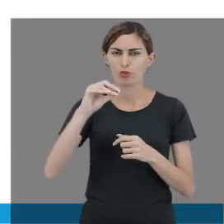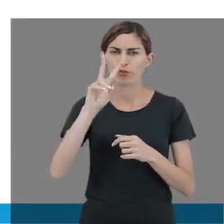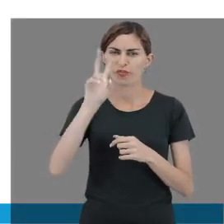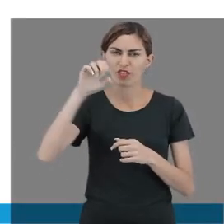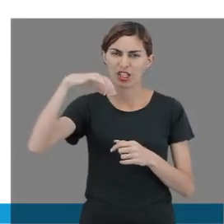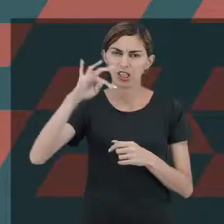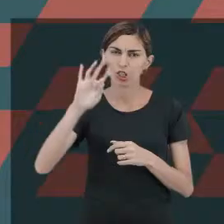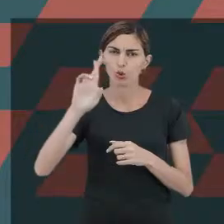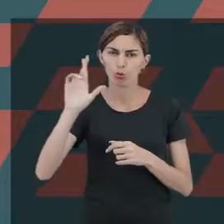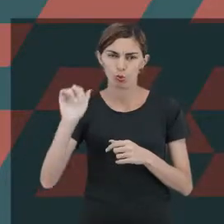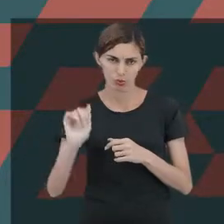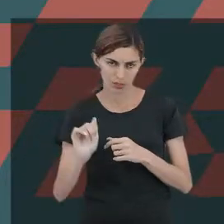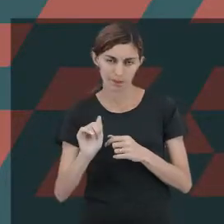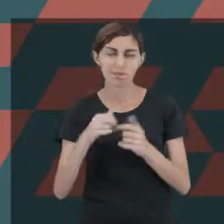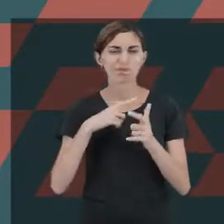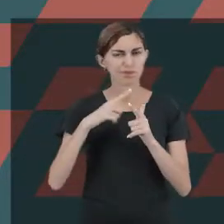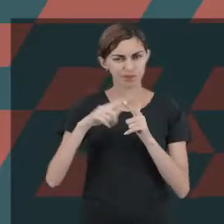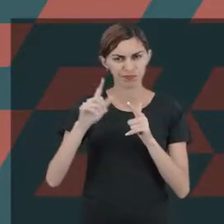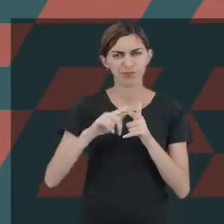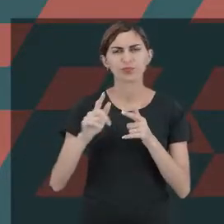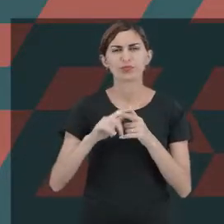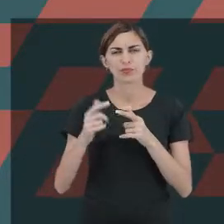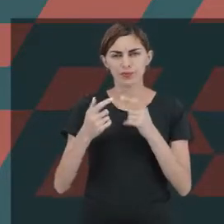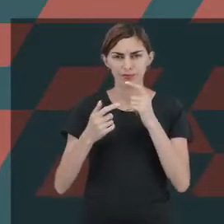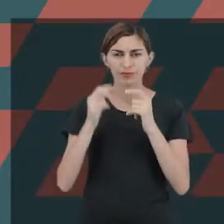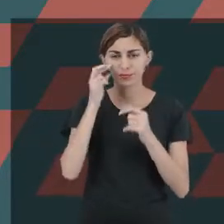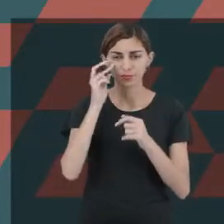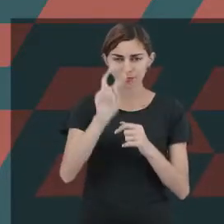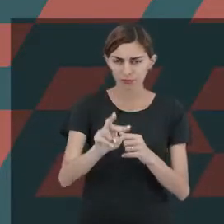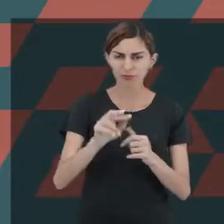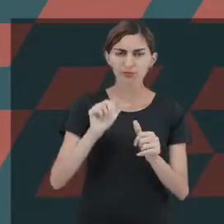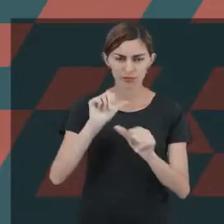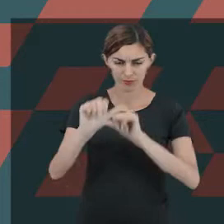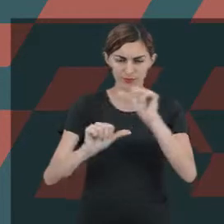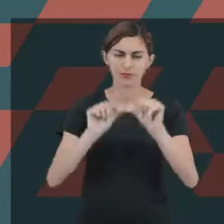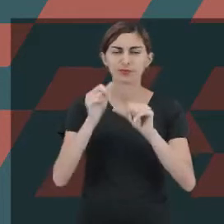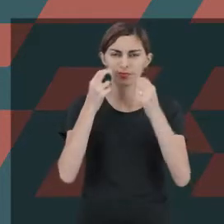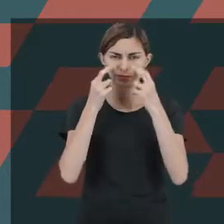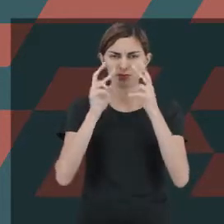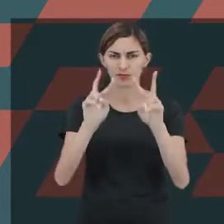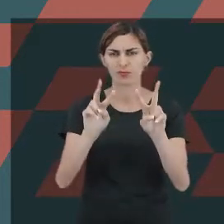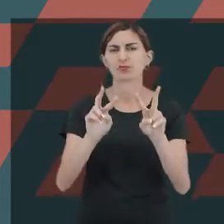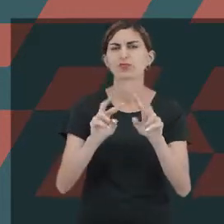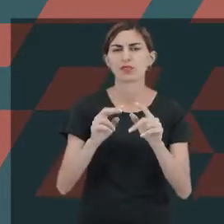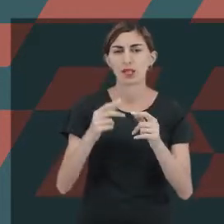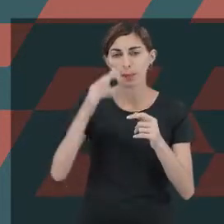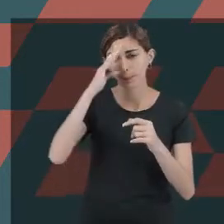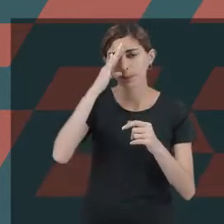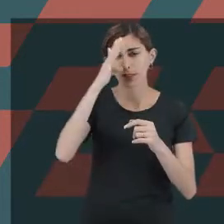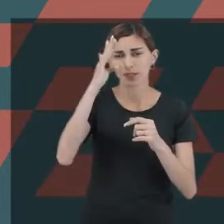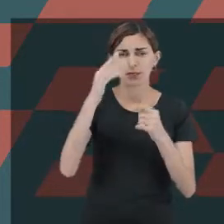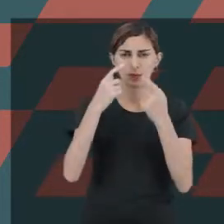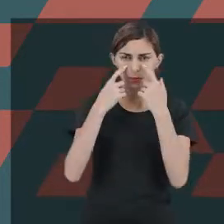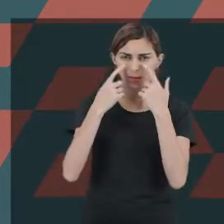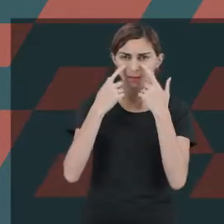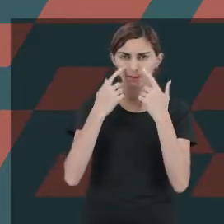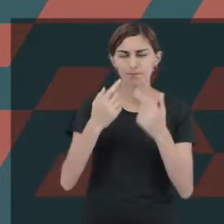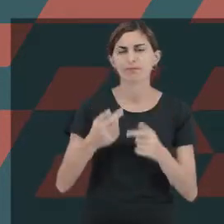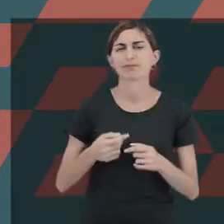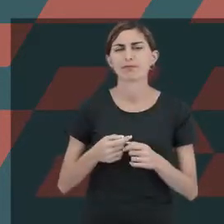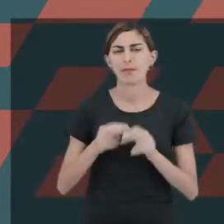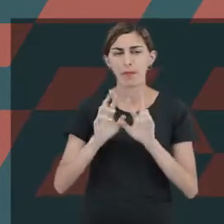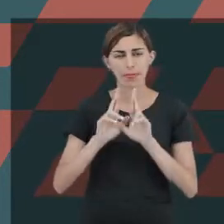branca, né? A gente vê que existe uma alteração de atrofia da célula, principalmente na região da mácula, que é diferente